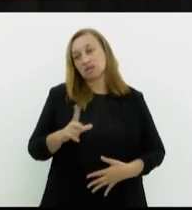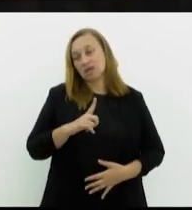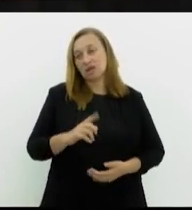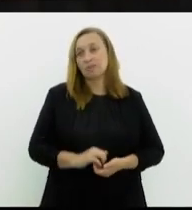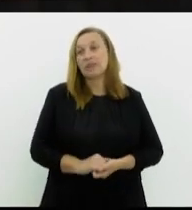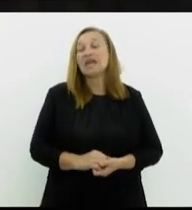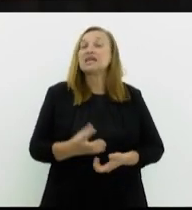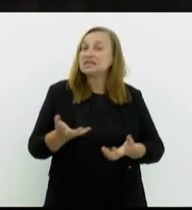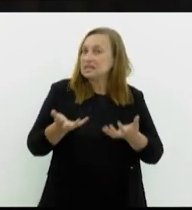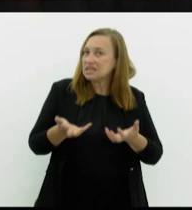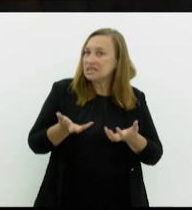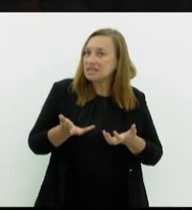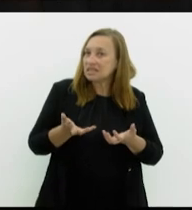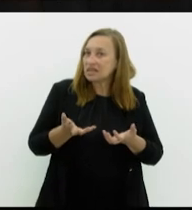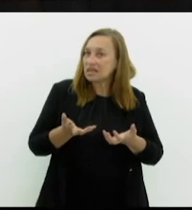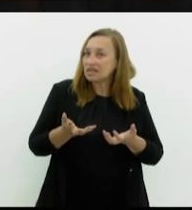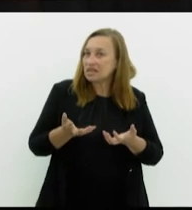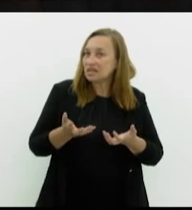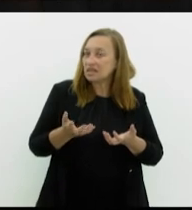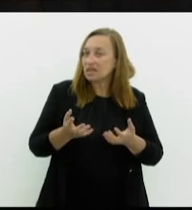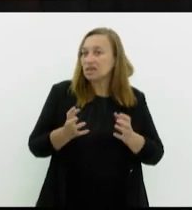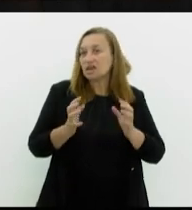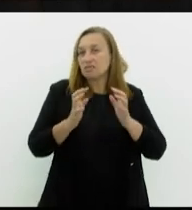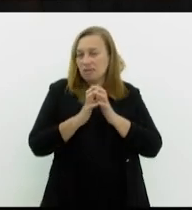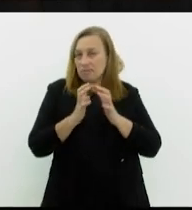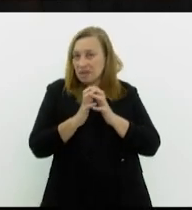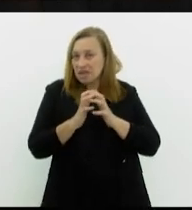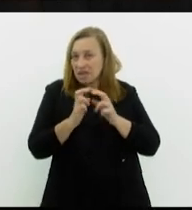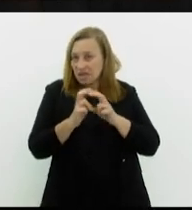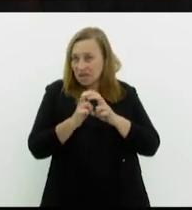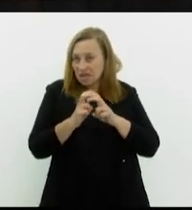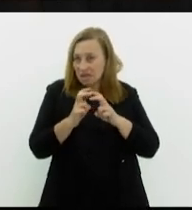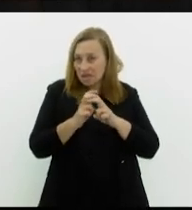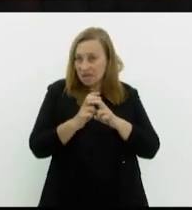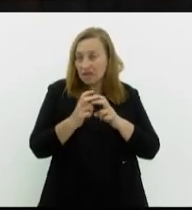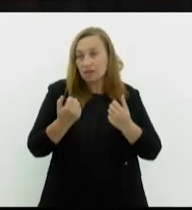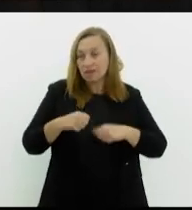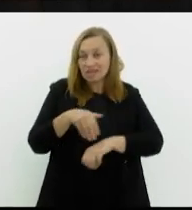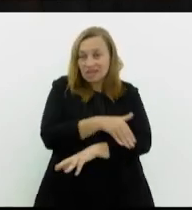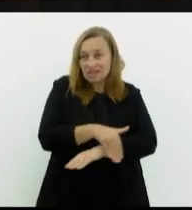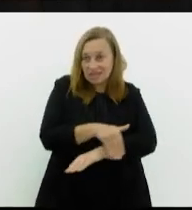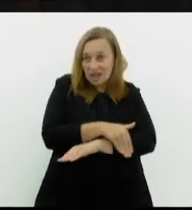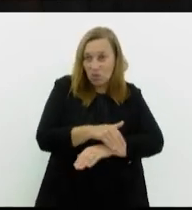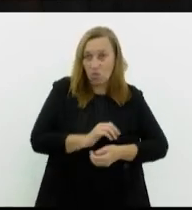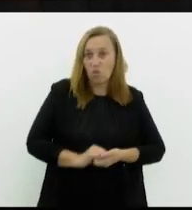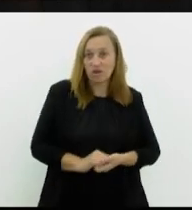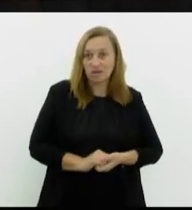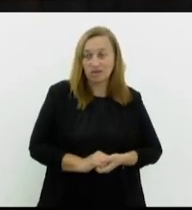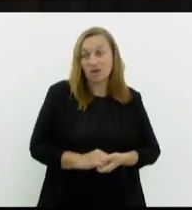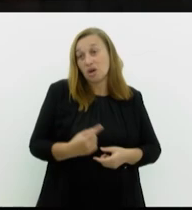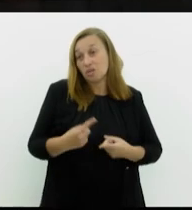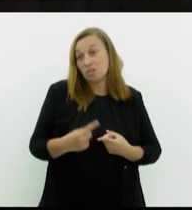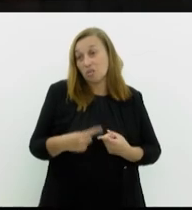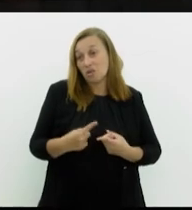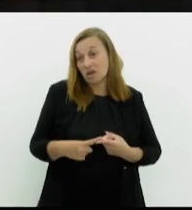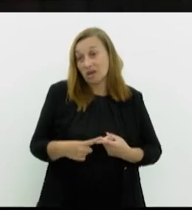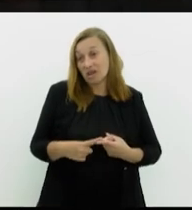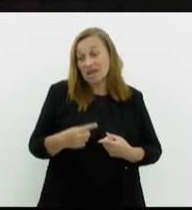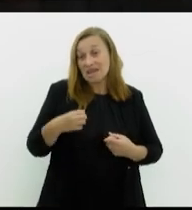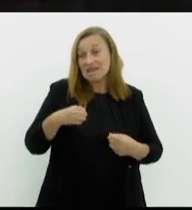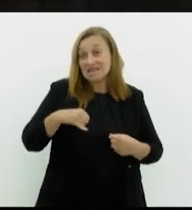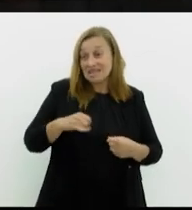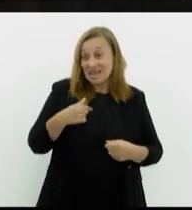Se quisesse ir para agressão física, teria que ser lá na rua, porque se apanhasse de